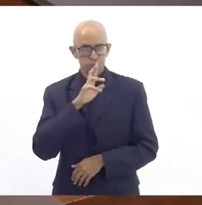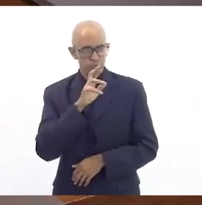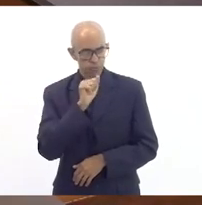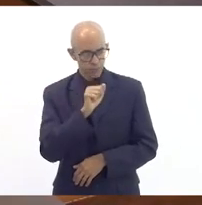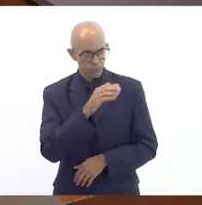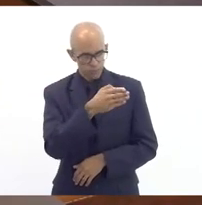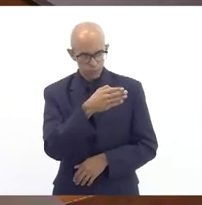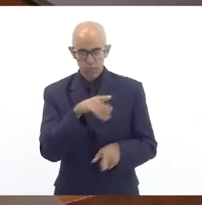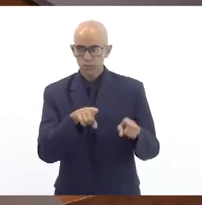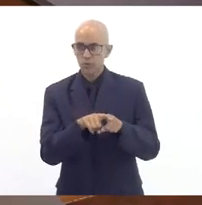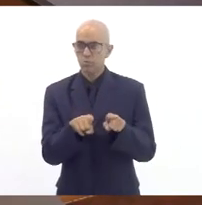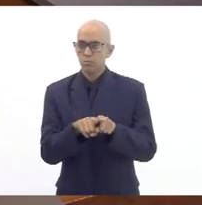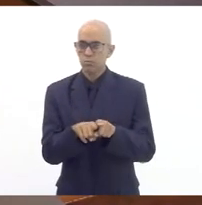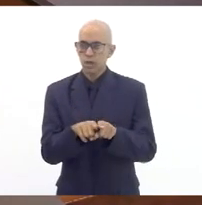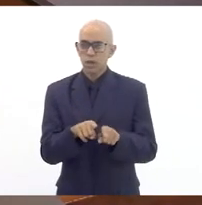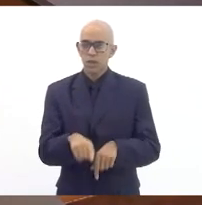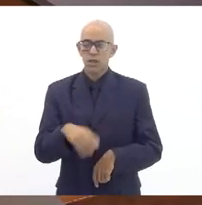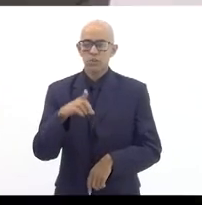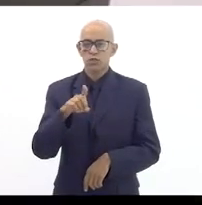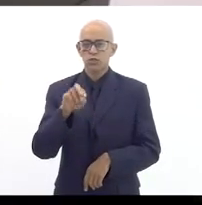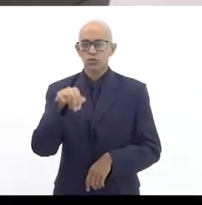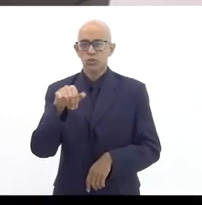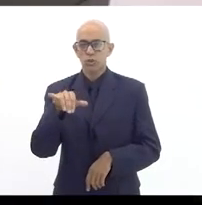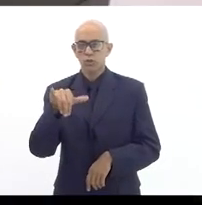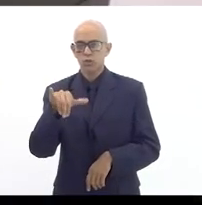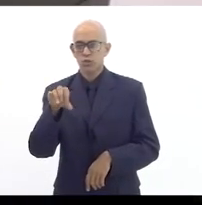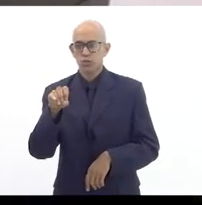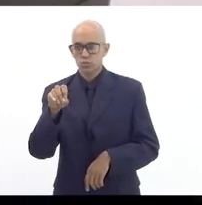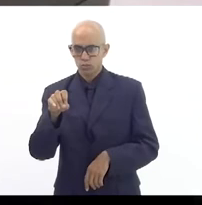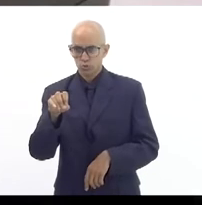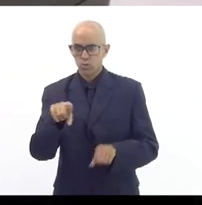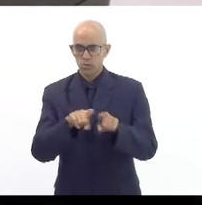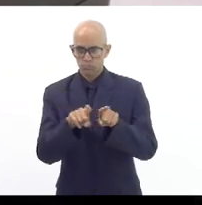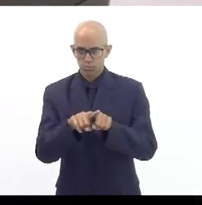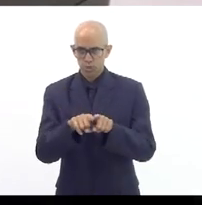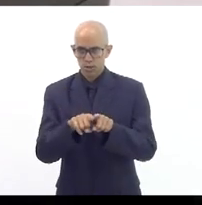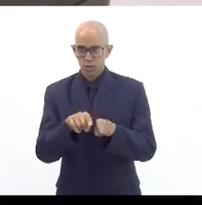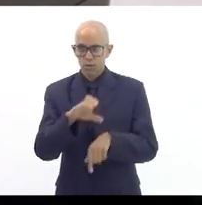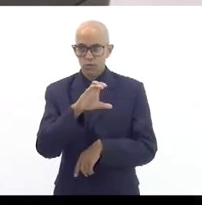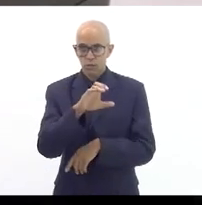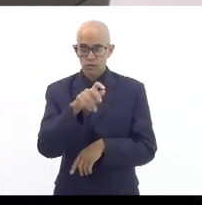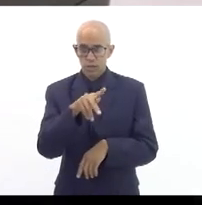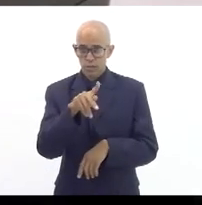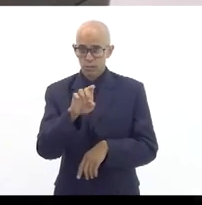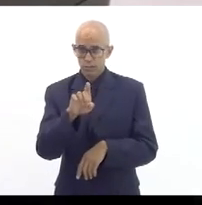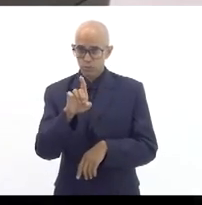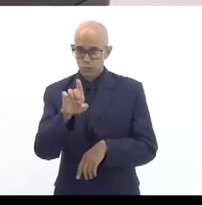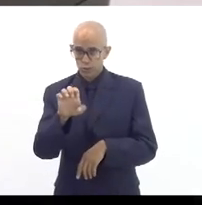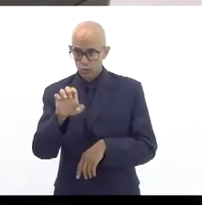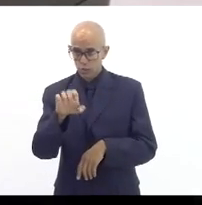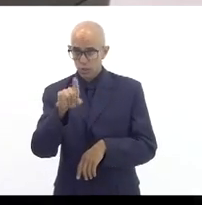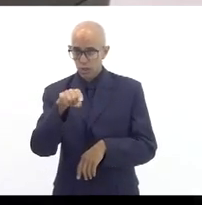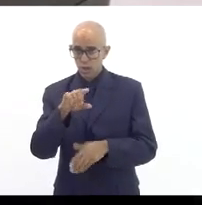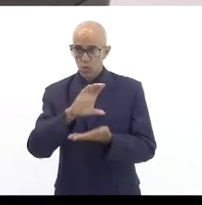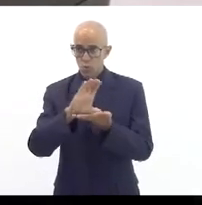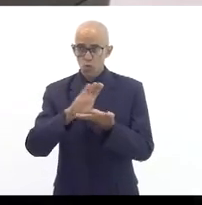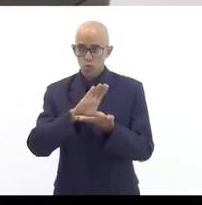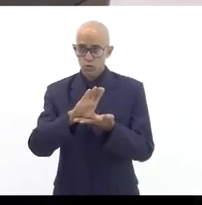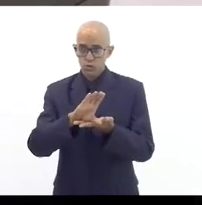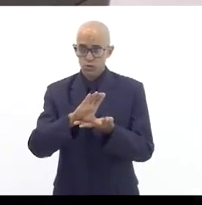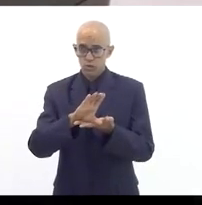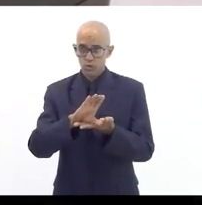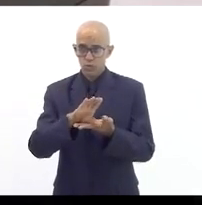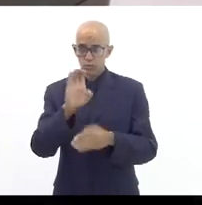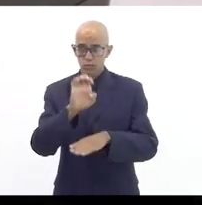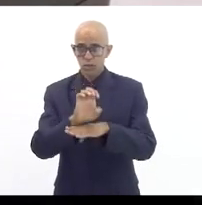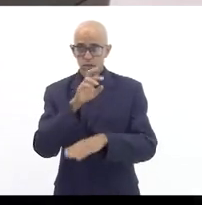Dionísio Lins, presente ainda na sessão. O CEPT é um Conselho Municipal de Defesa de Direito da Pessoa com Deficiência do Estado do Rio